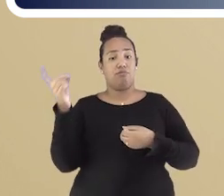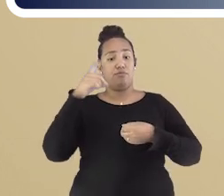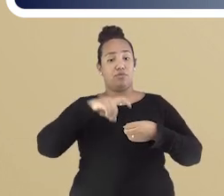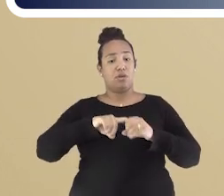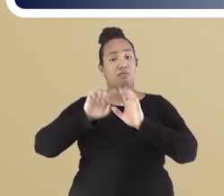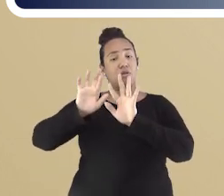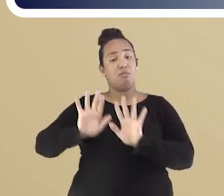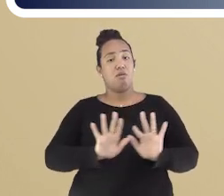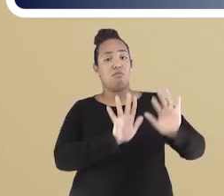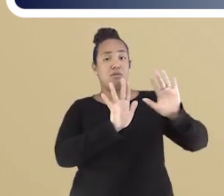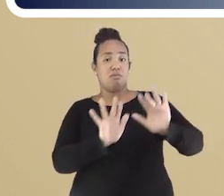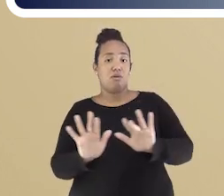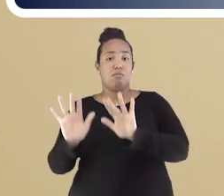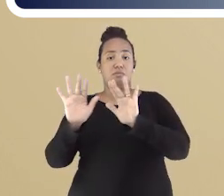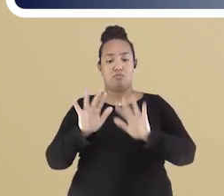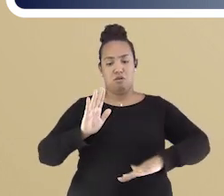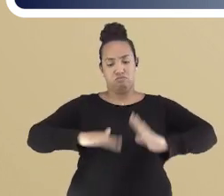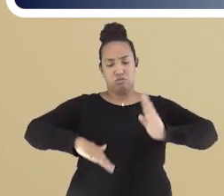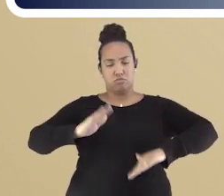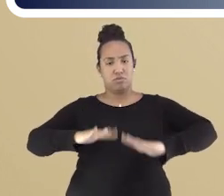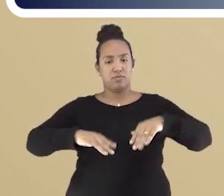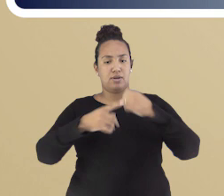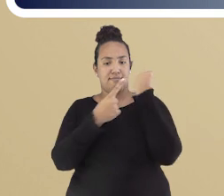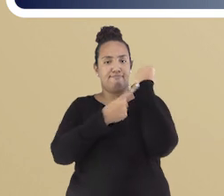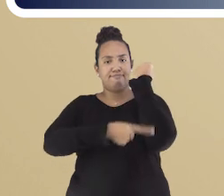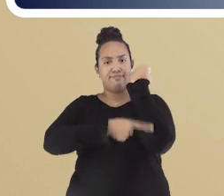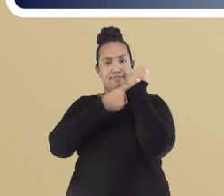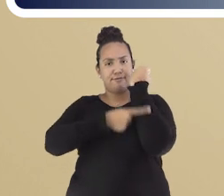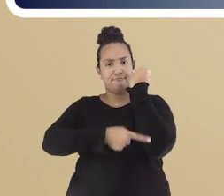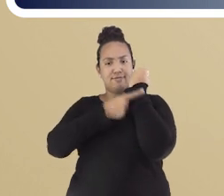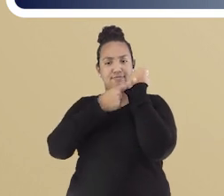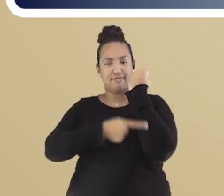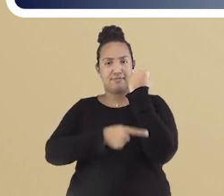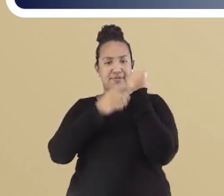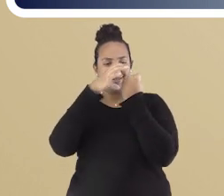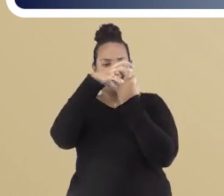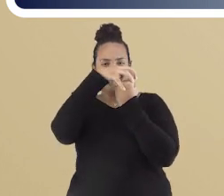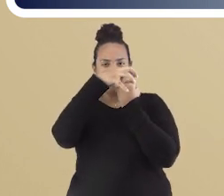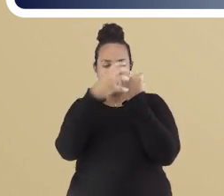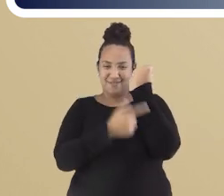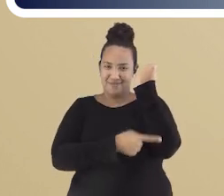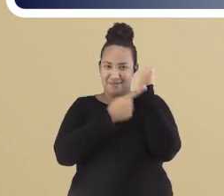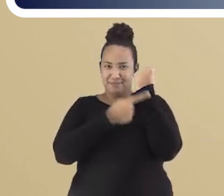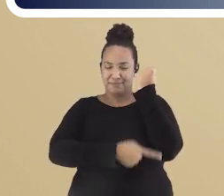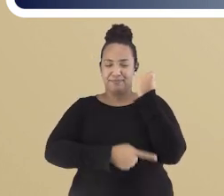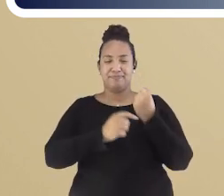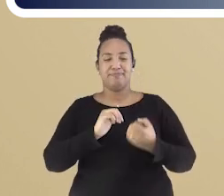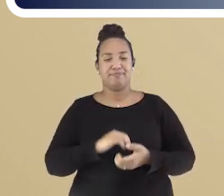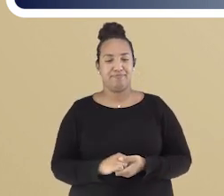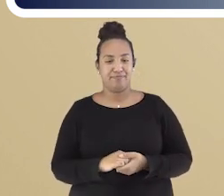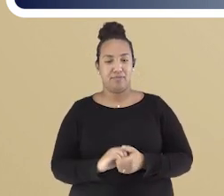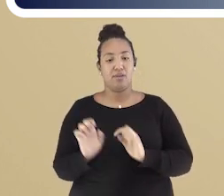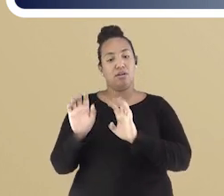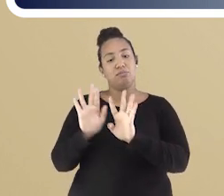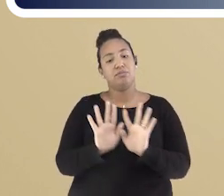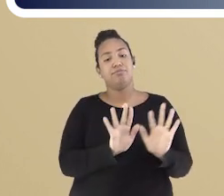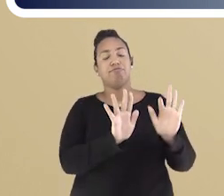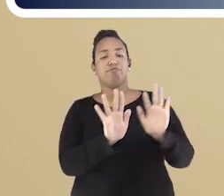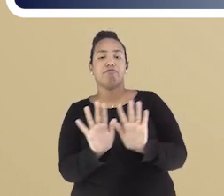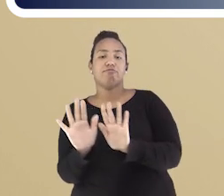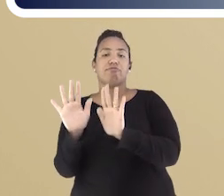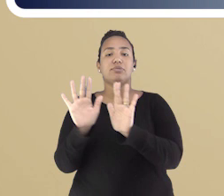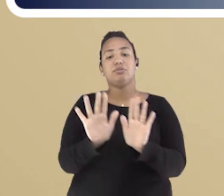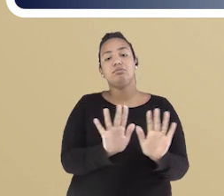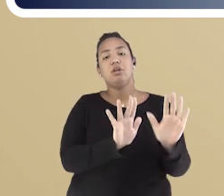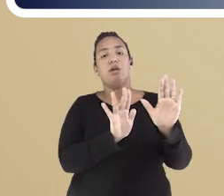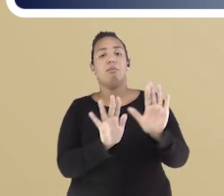faziam procissões com muitos cantos, tambores e casacas, um tipo de reco-reco de madeira com uma cabeça esculpida. Essas